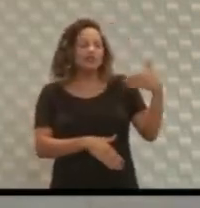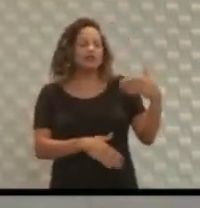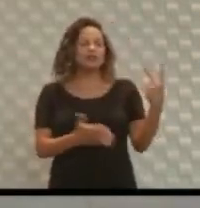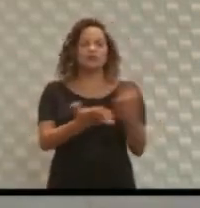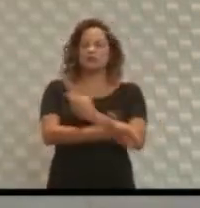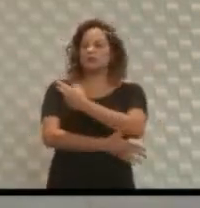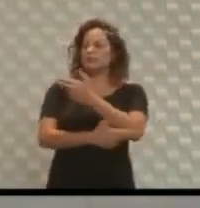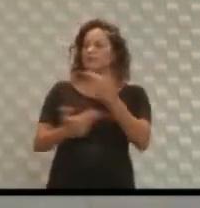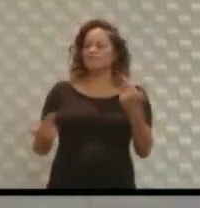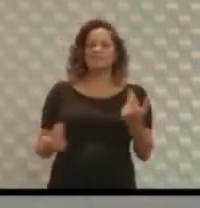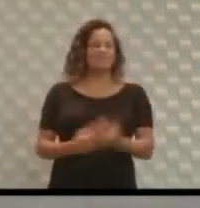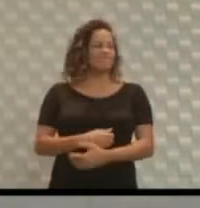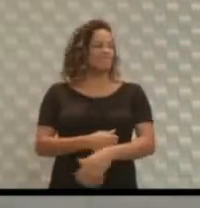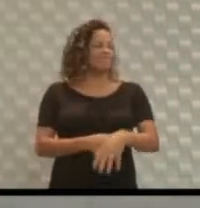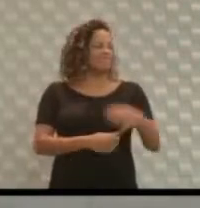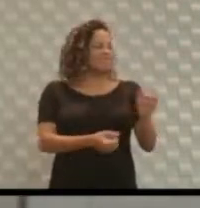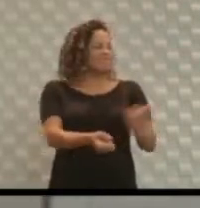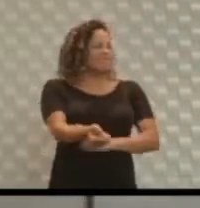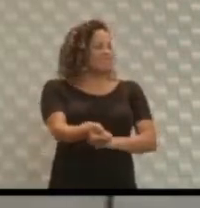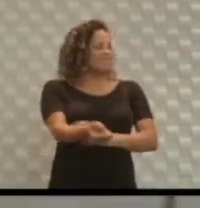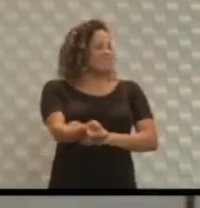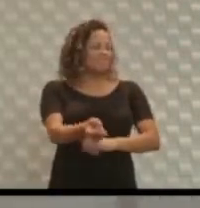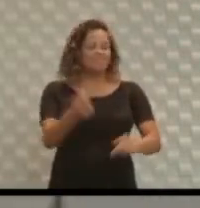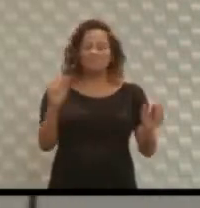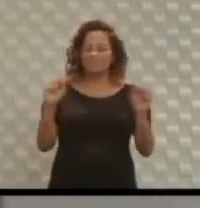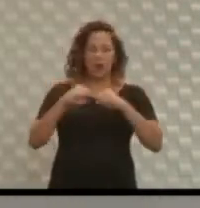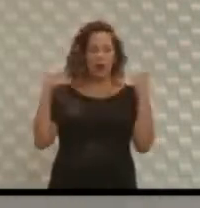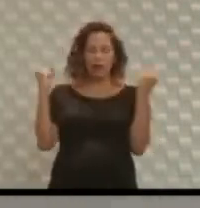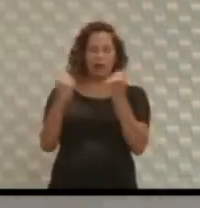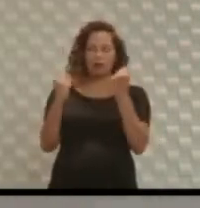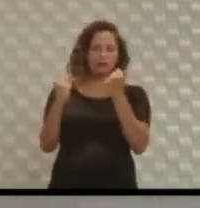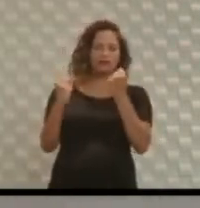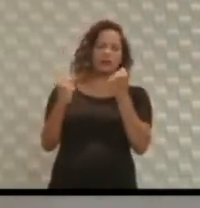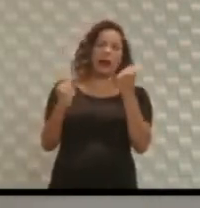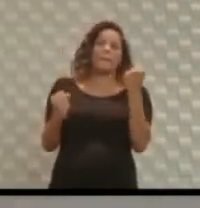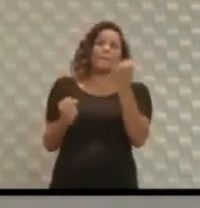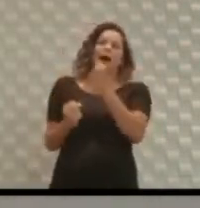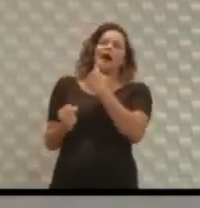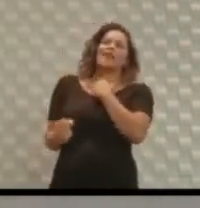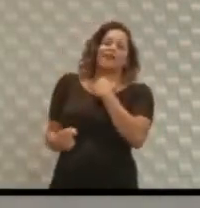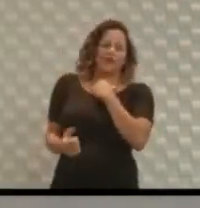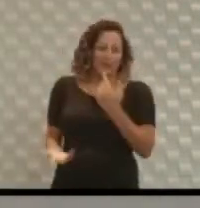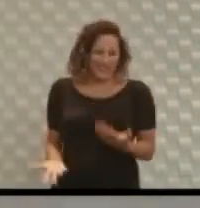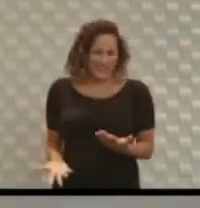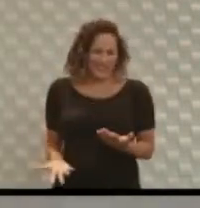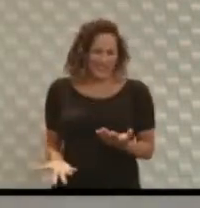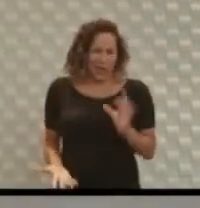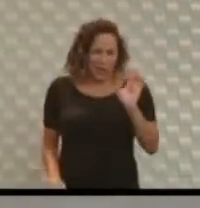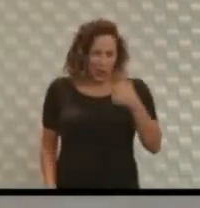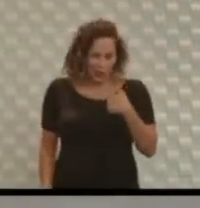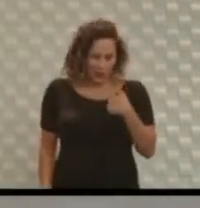fica irritado, você não está contente, você tem vontade de esganar. Ou sou só eu?